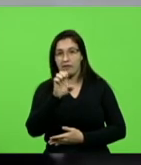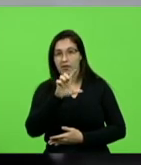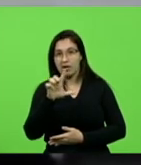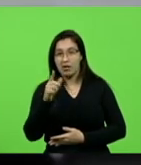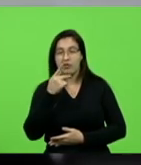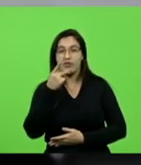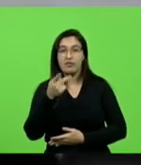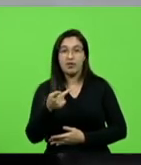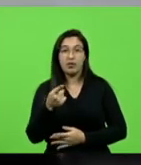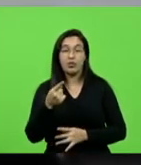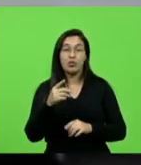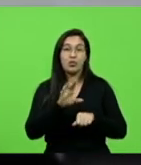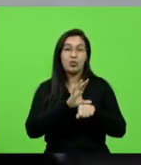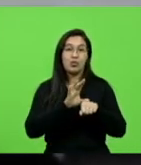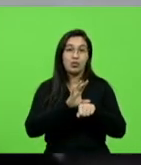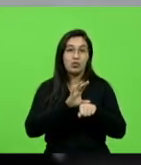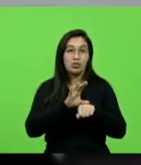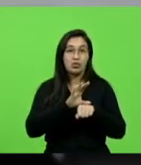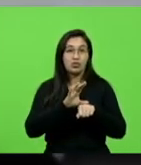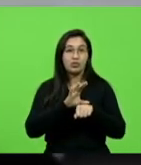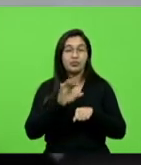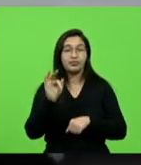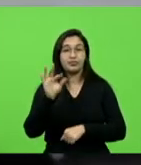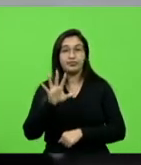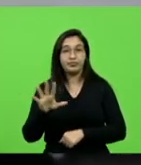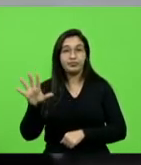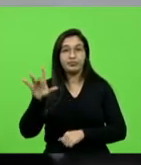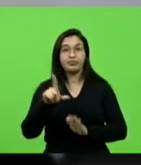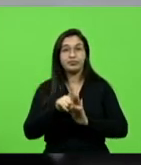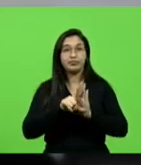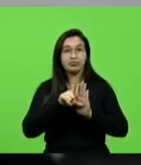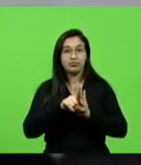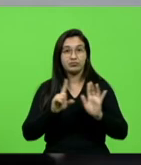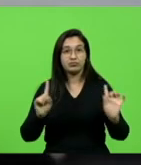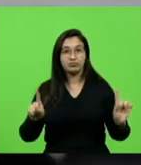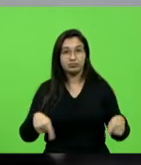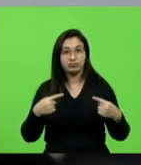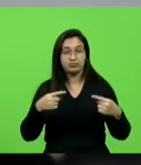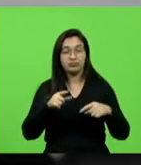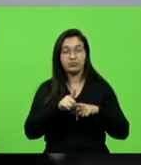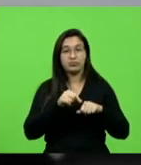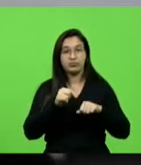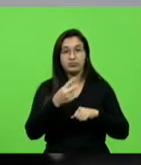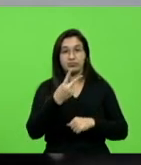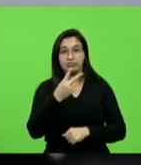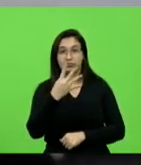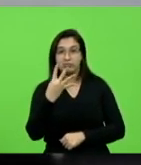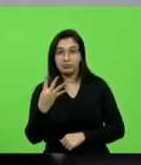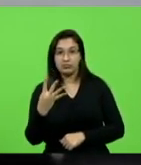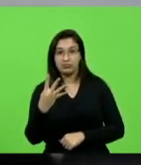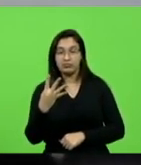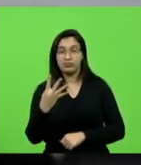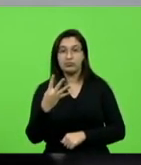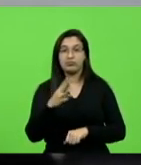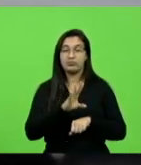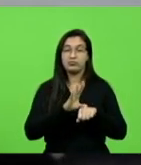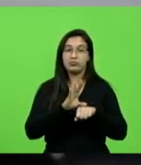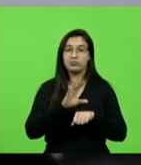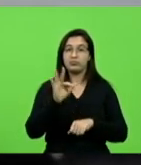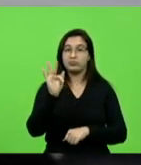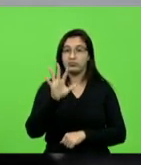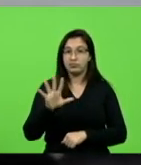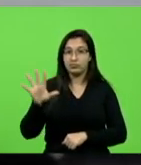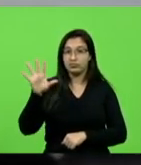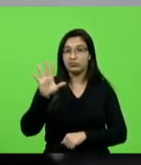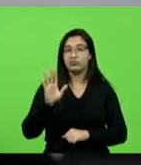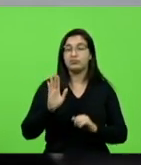preceito constitucional da legislação concorrente, artigo 24 da Constituição Federal, situação também